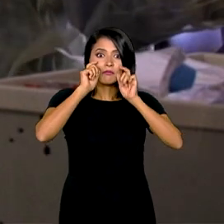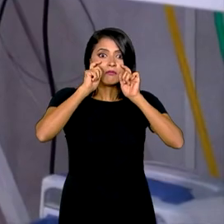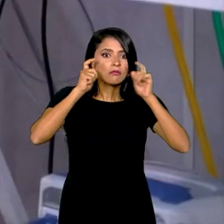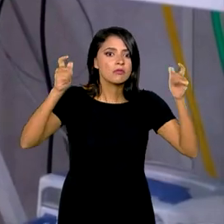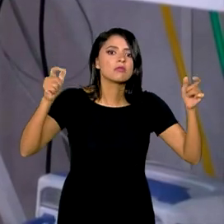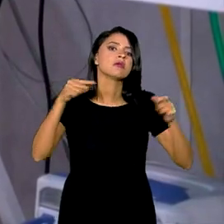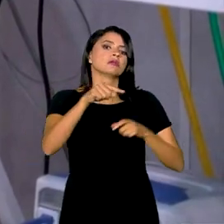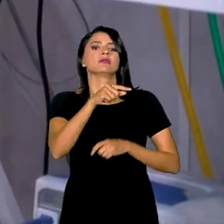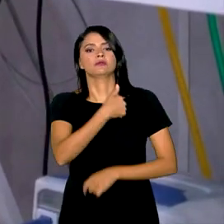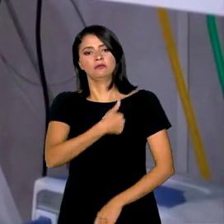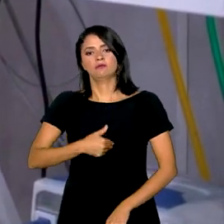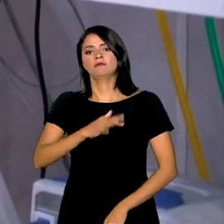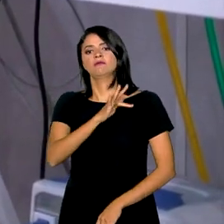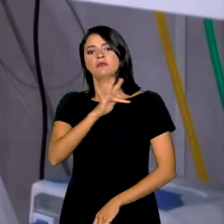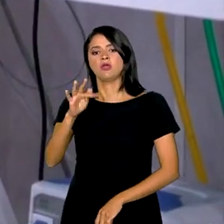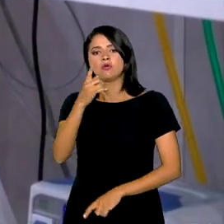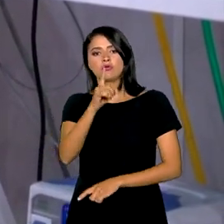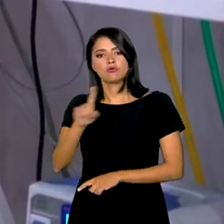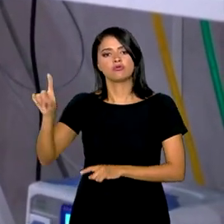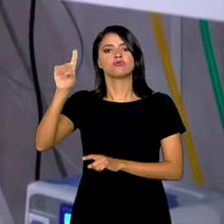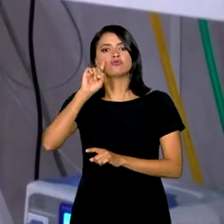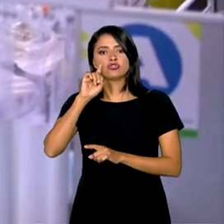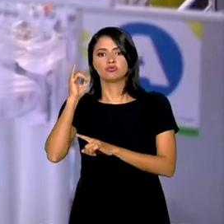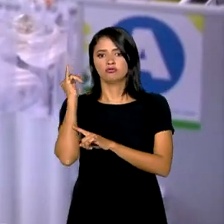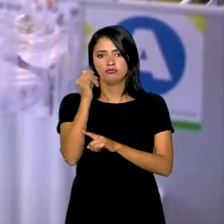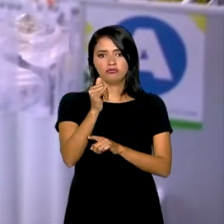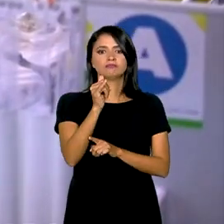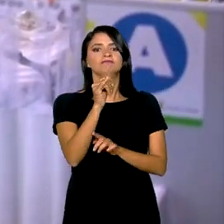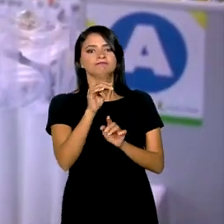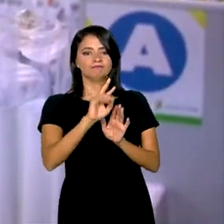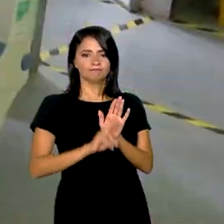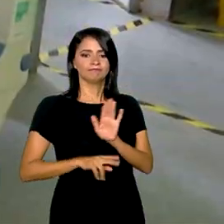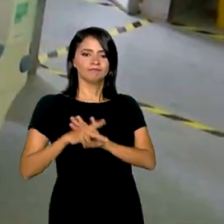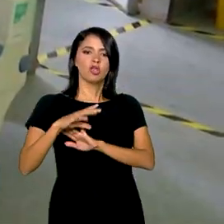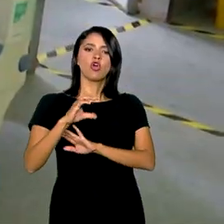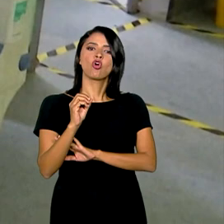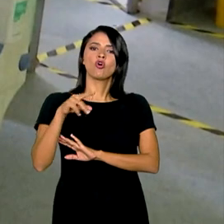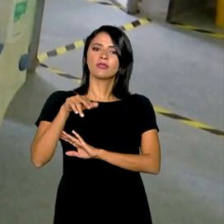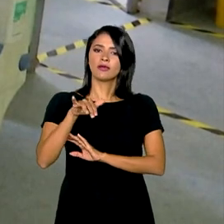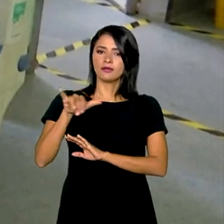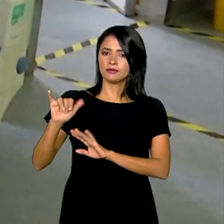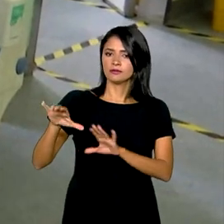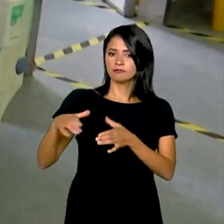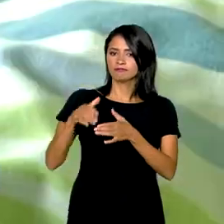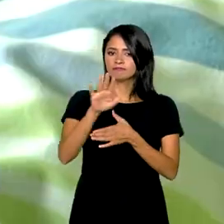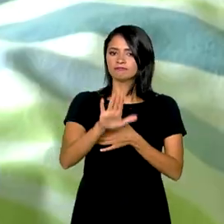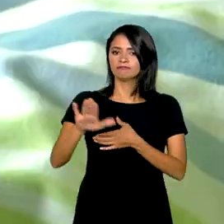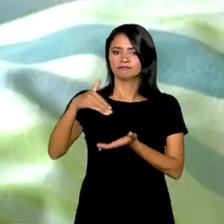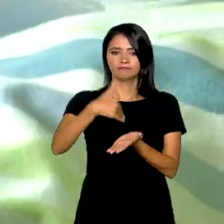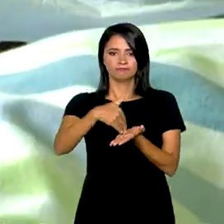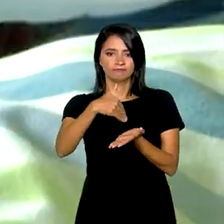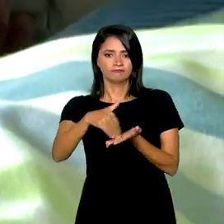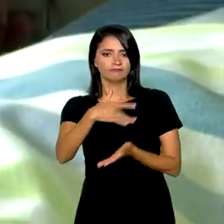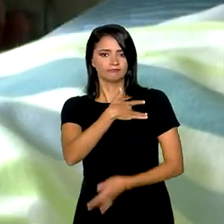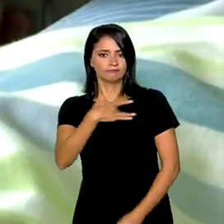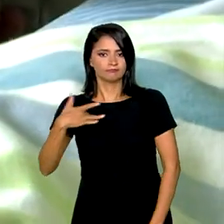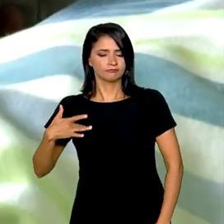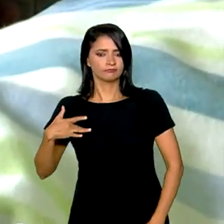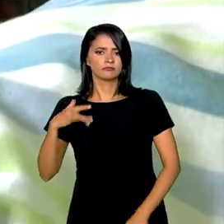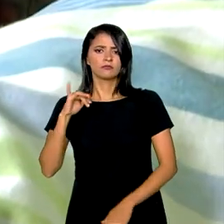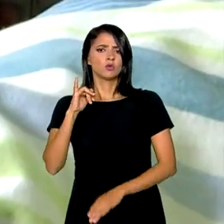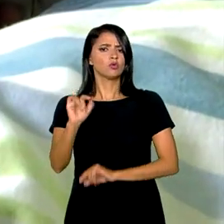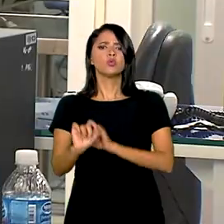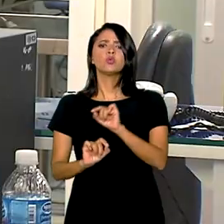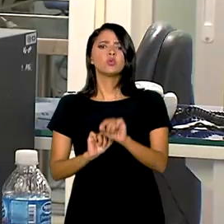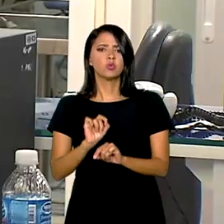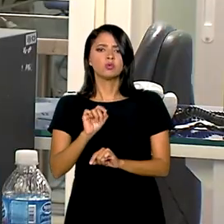no governo federal. O último boletim divulgado pelo CONAS, o Conselho Nacional de Secretários de Saúde,